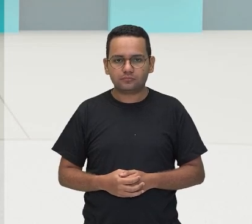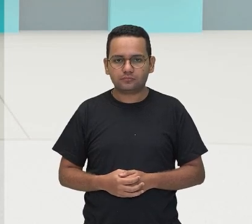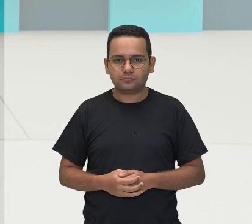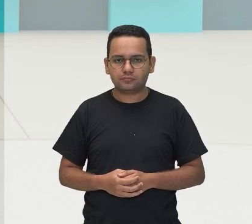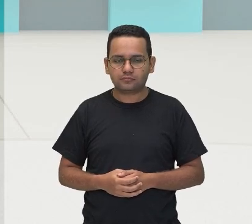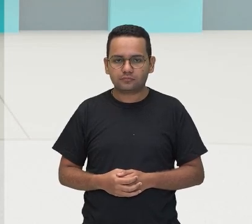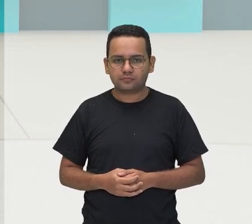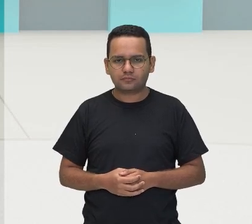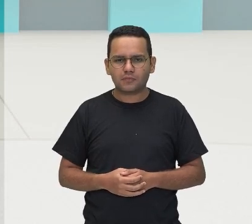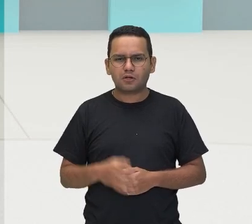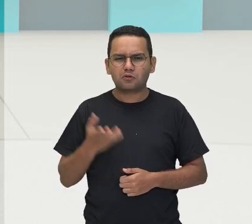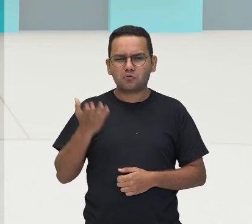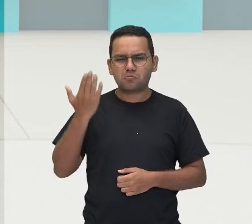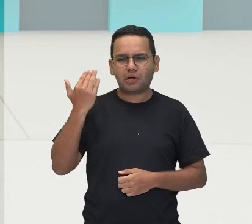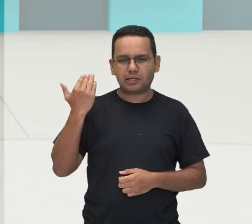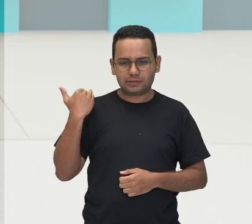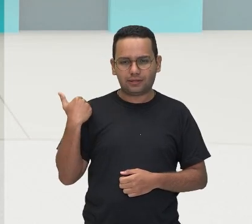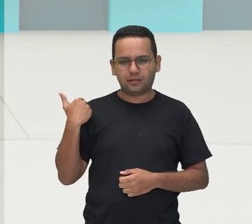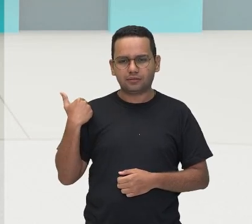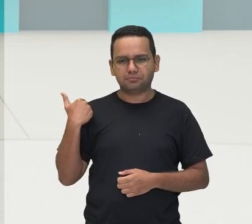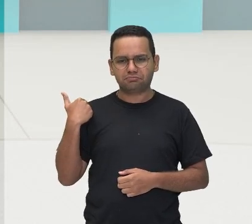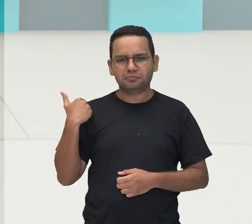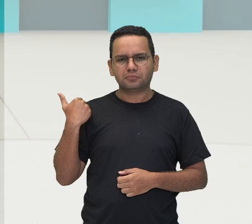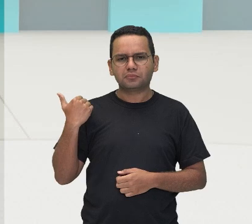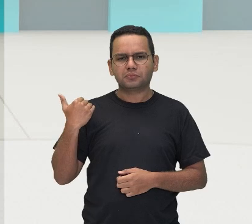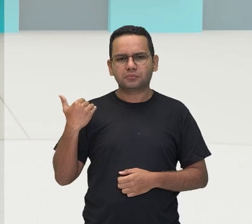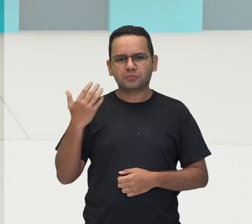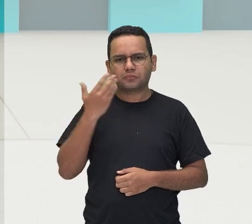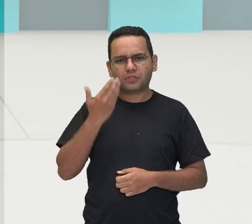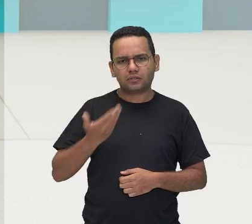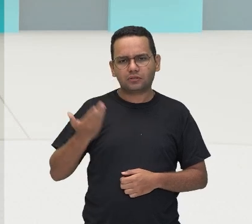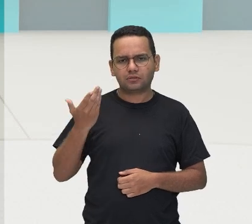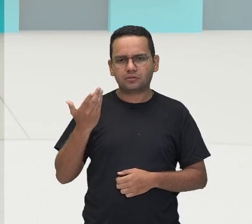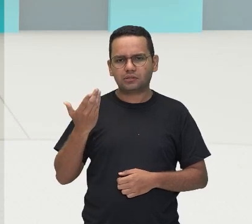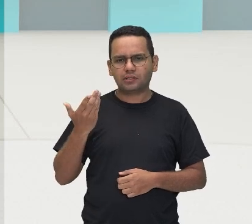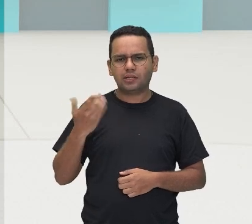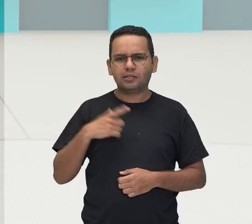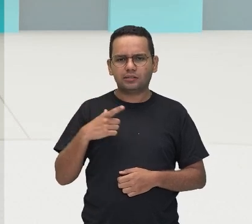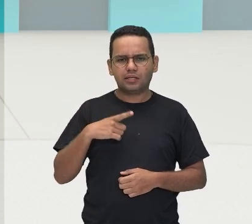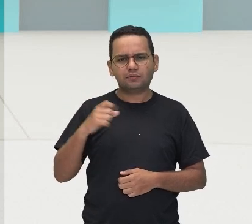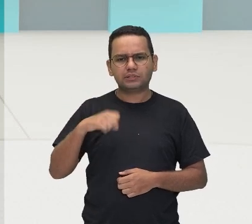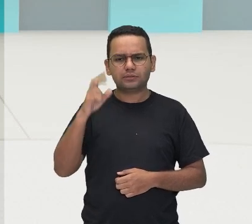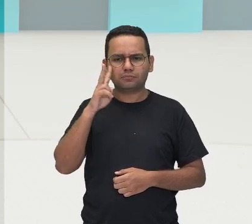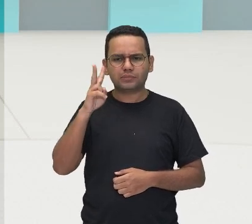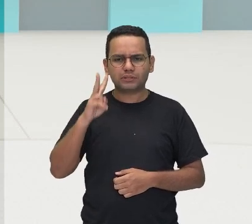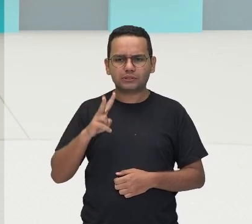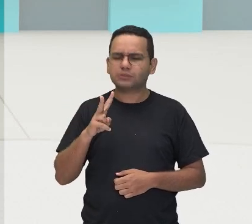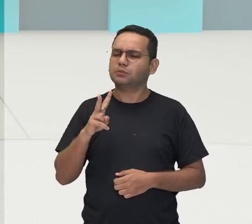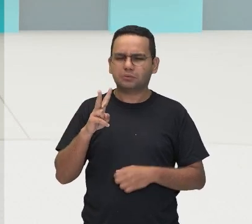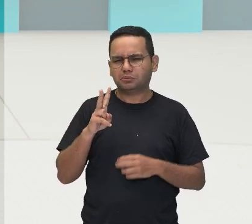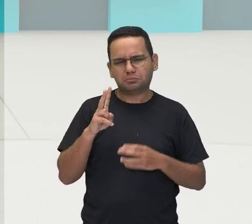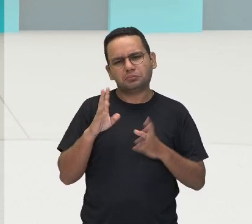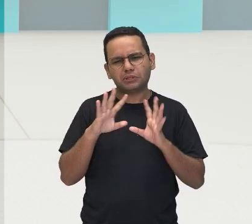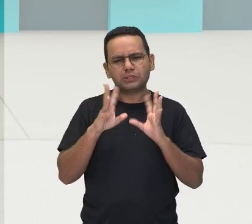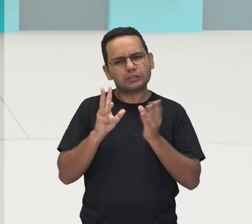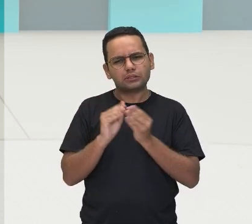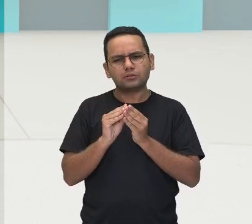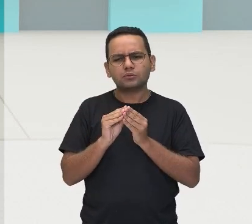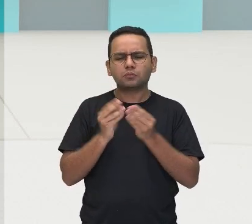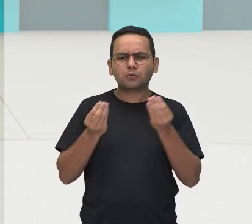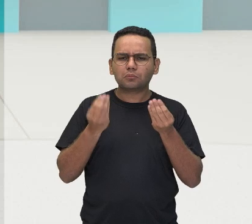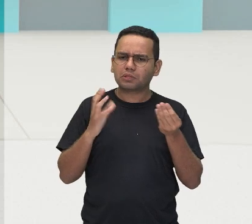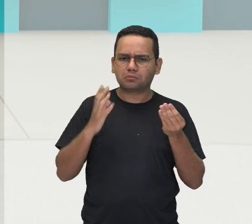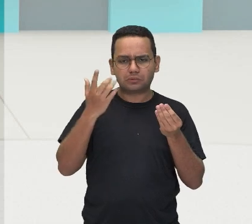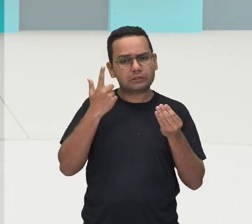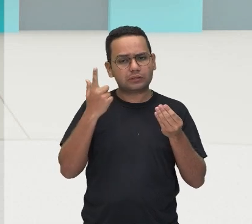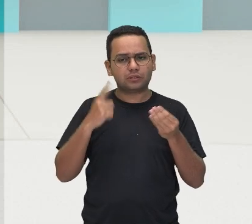logo nos primórdios da nossa existência, ali um breve histórico, né, a respeito de como as lutas estavam inseridas naquele